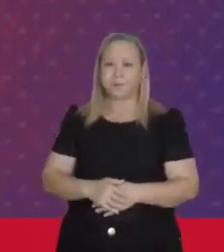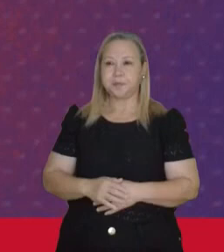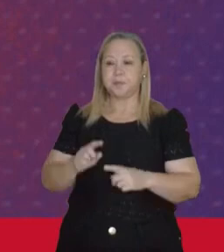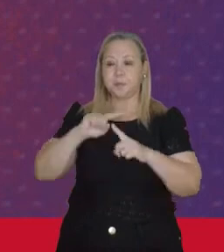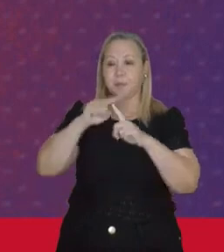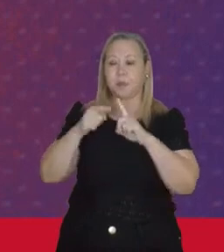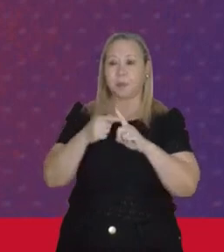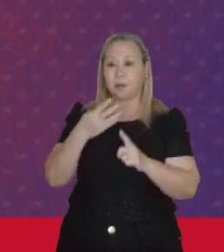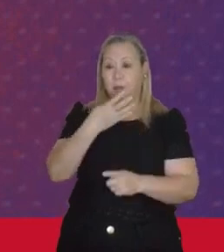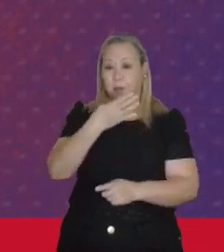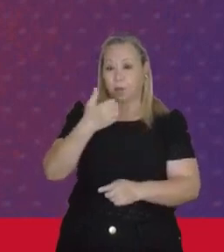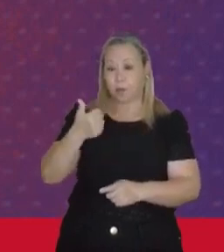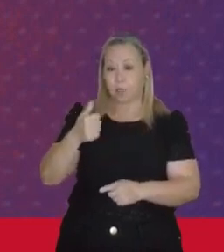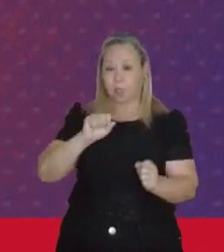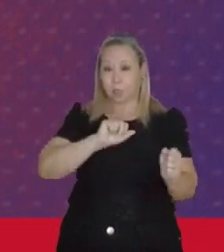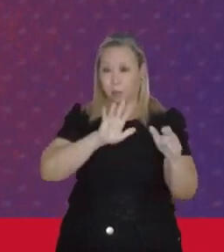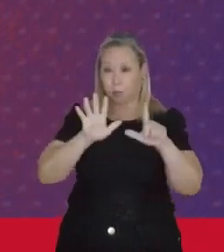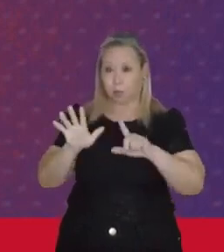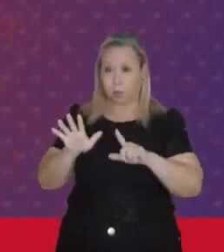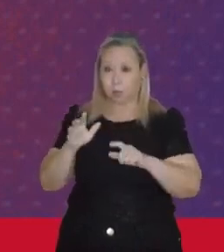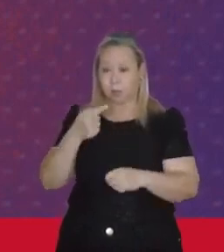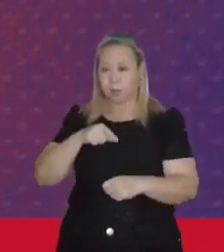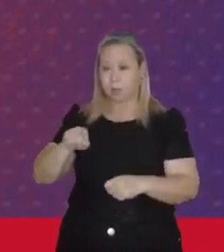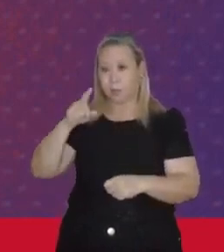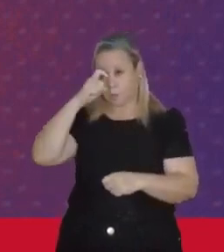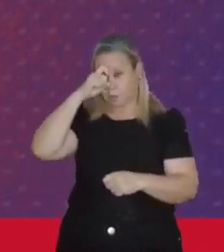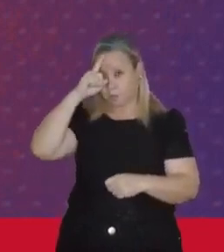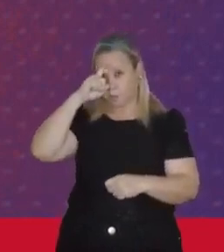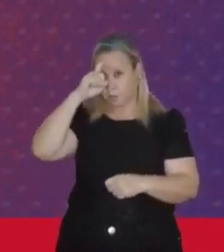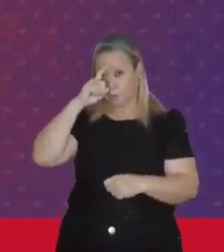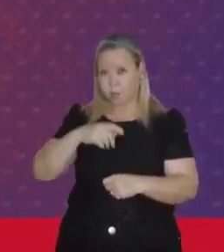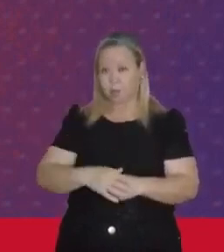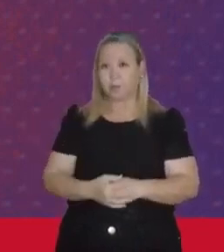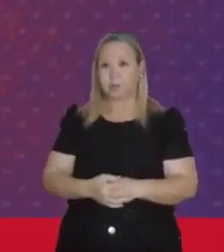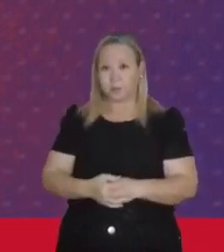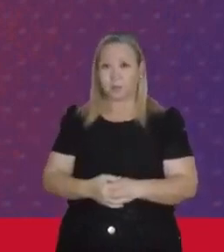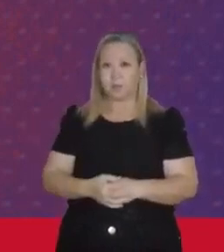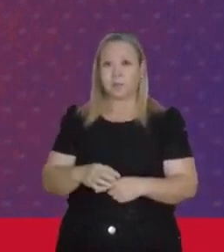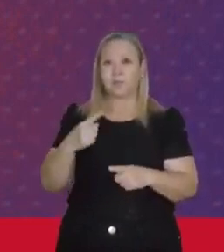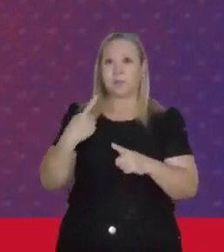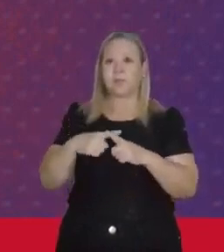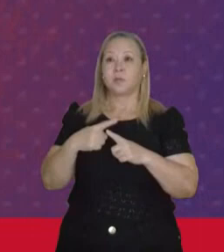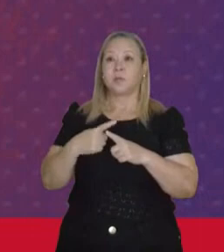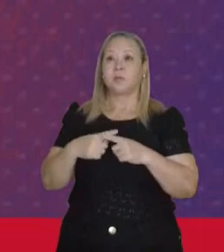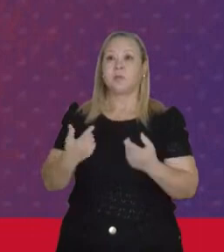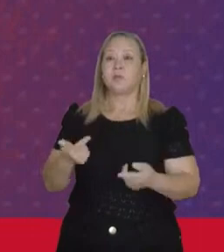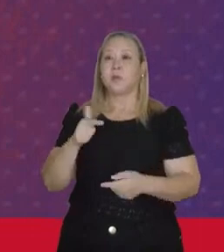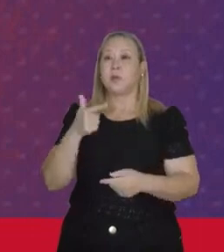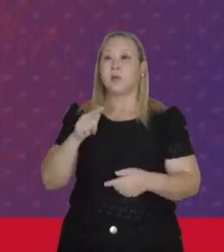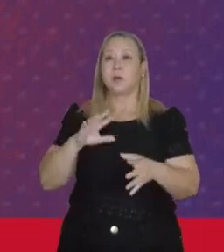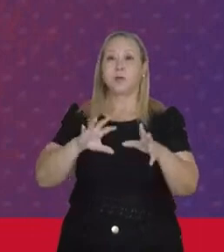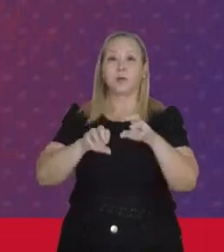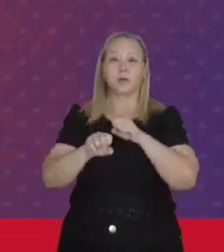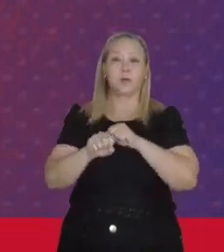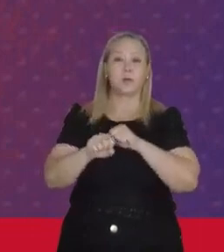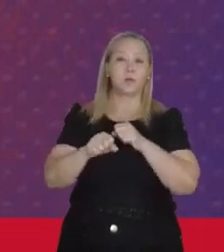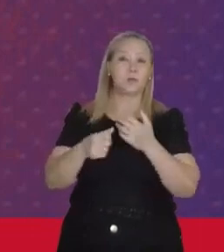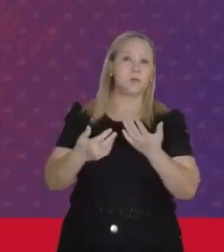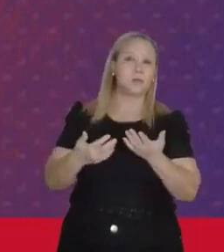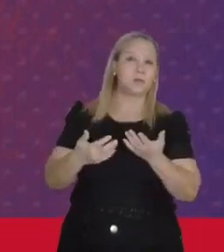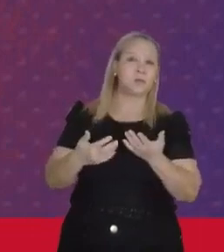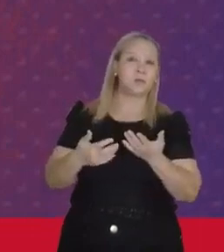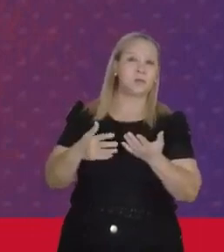grávida de 41 semanas, eu fui para o hospital Amparo Maternal, porque eu não tinha contração, não